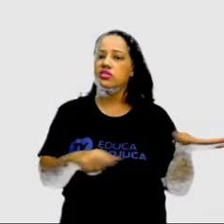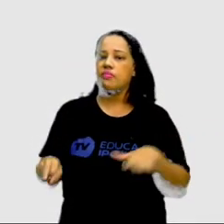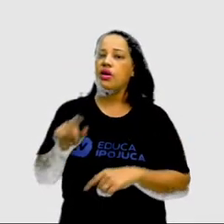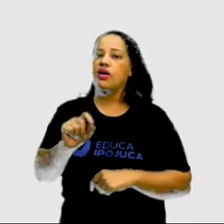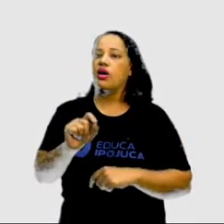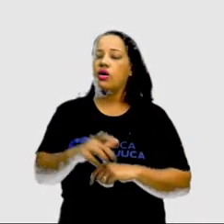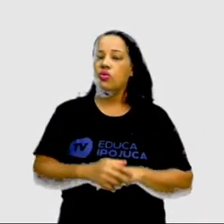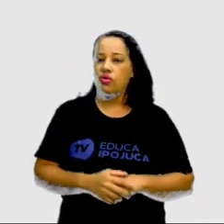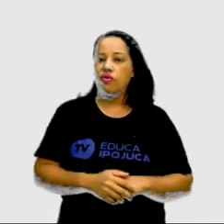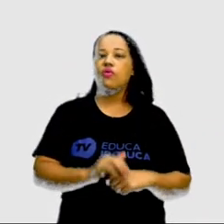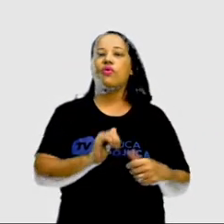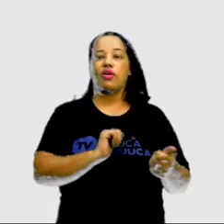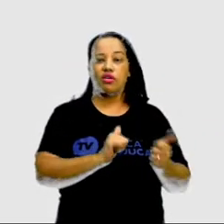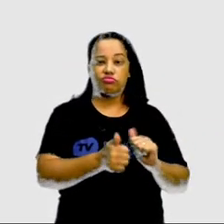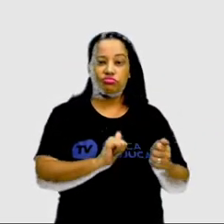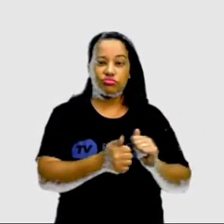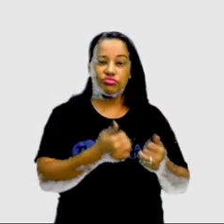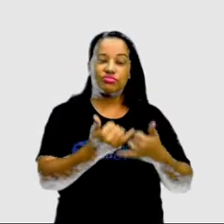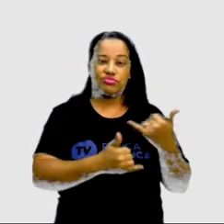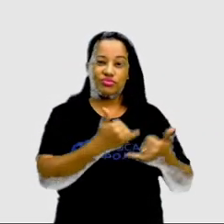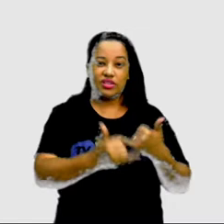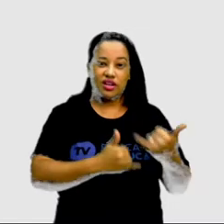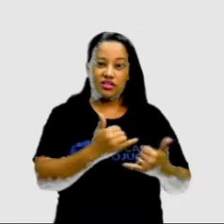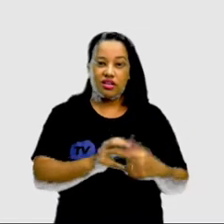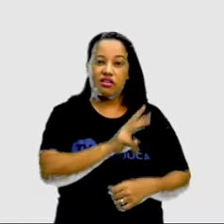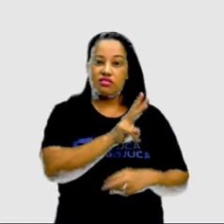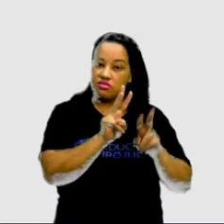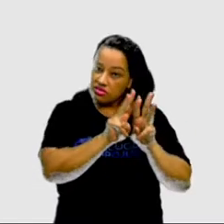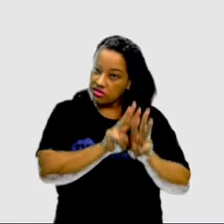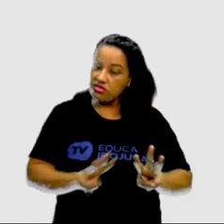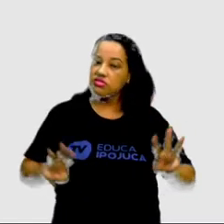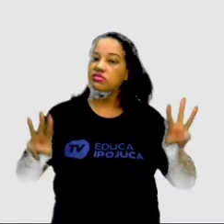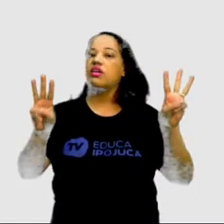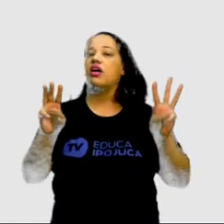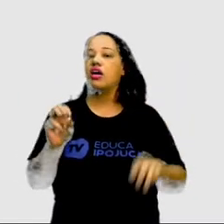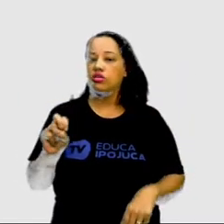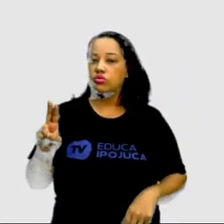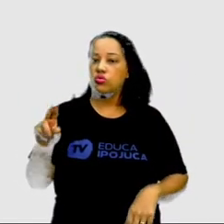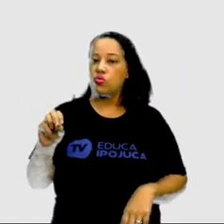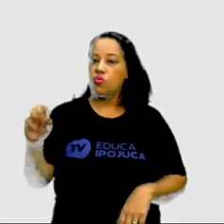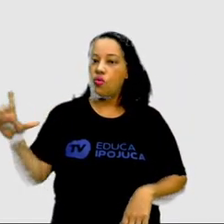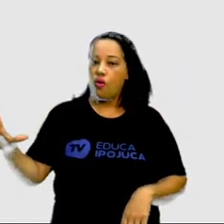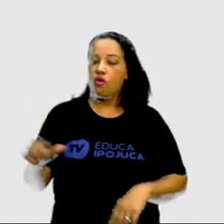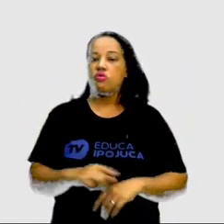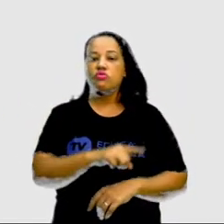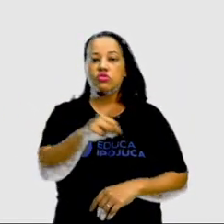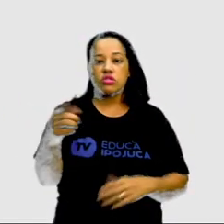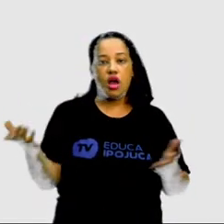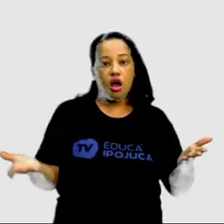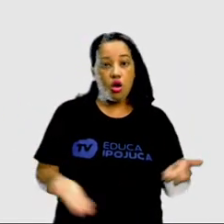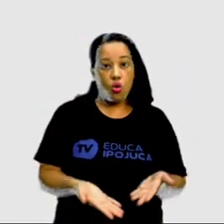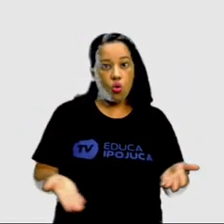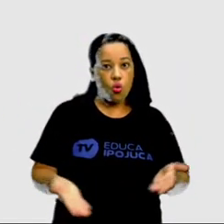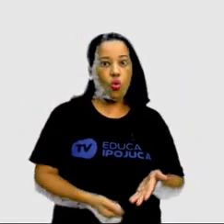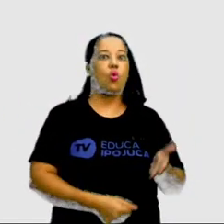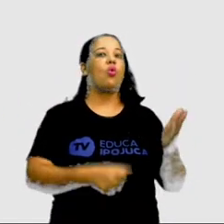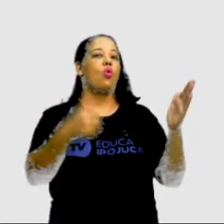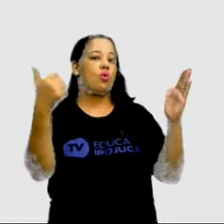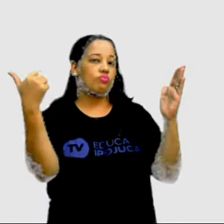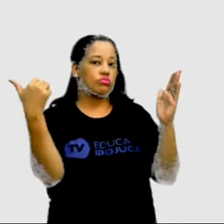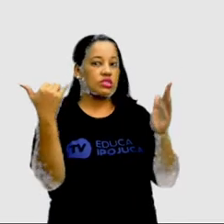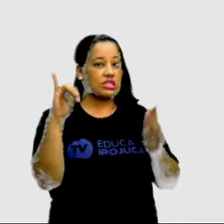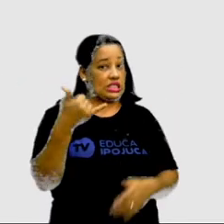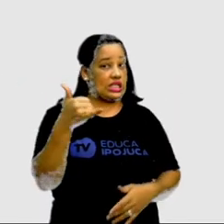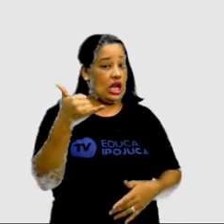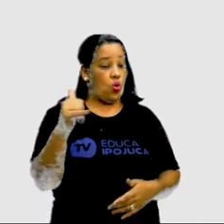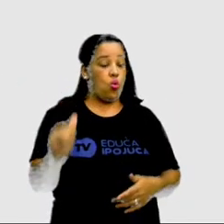um game bem legal, lá do site Wordwall, que vocês vão pegar agora. A câmera do seu celular vai